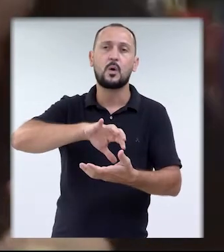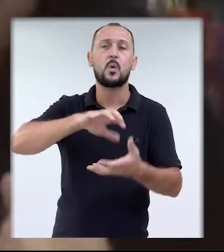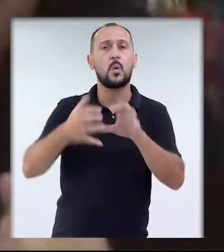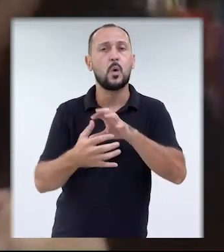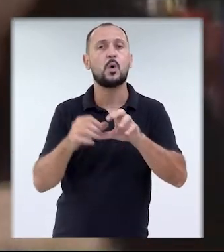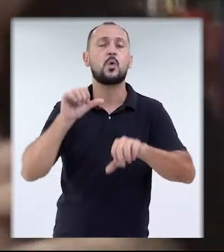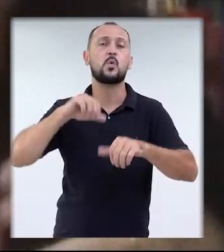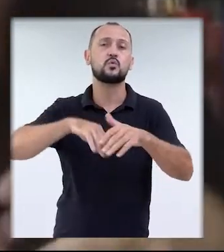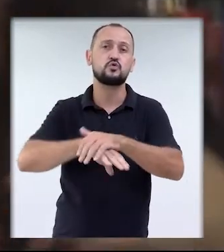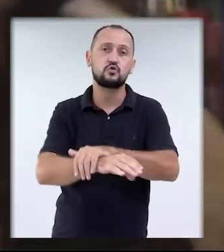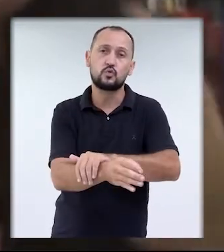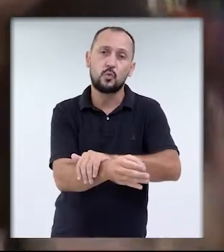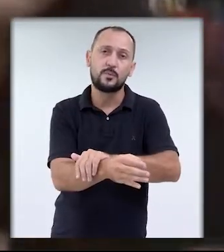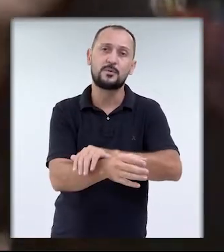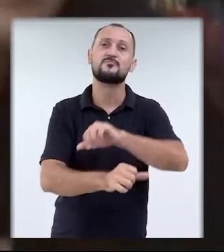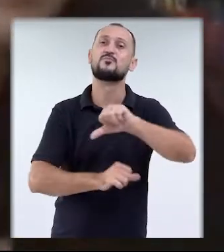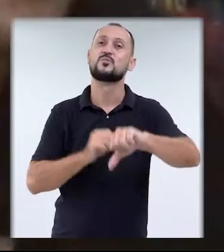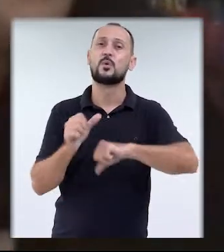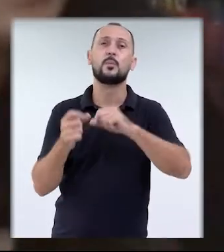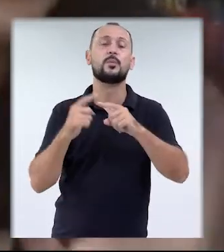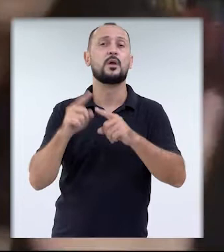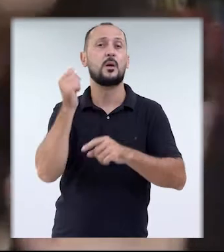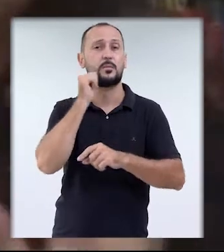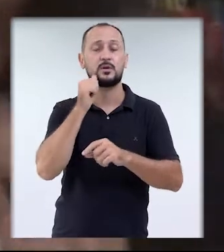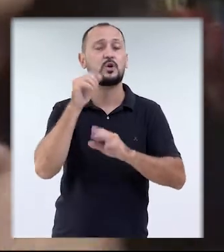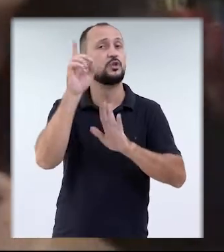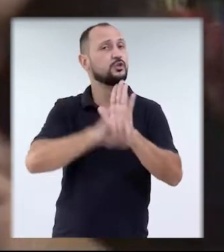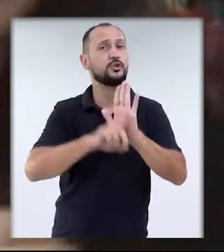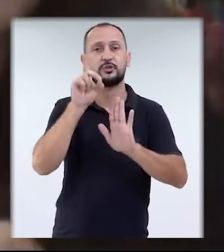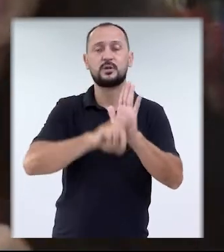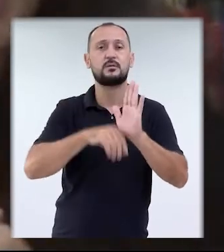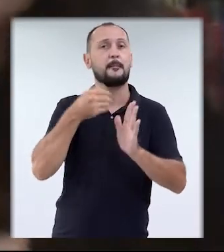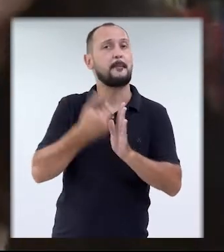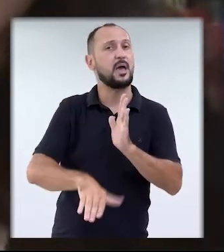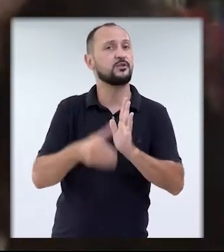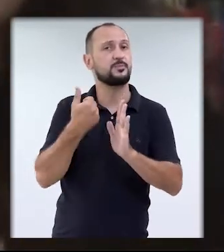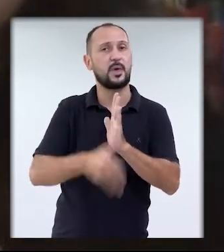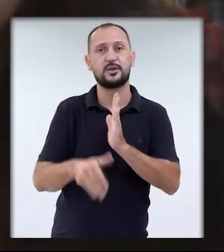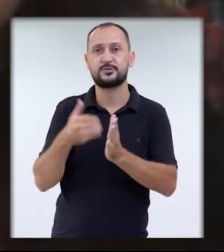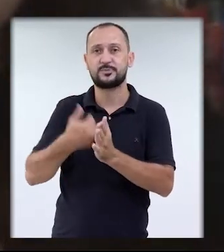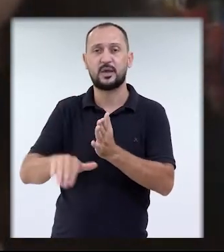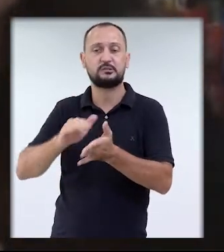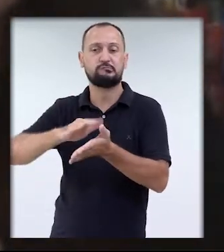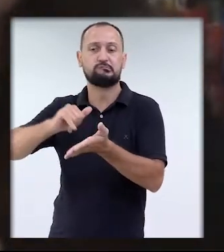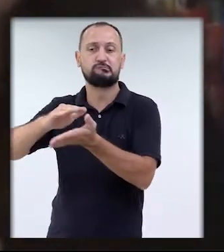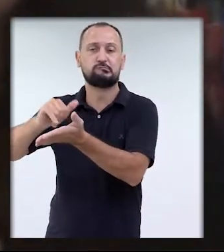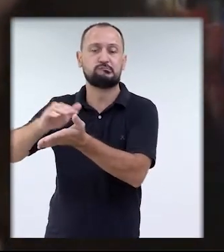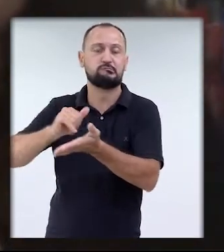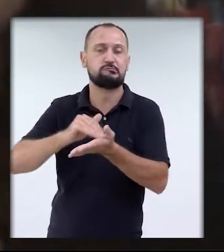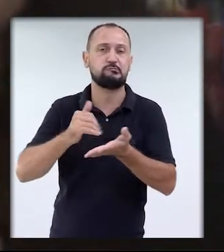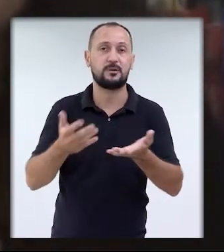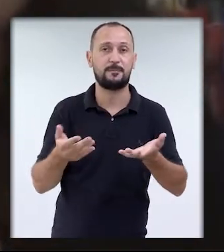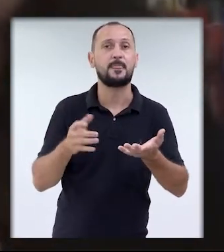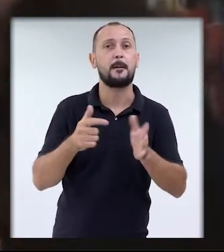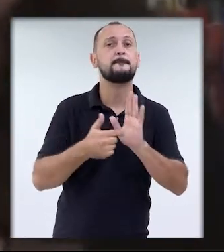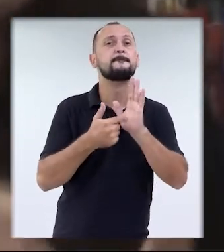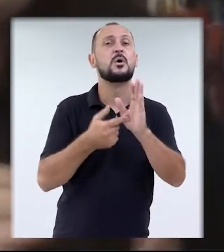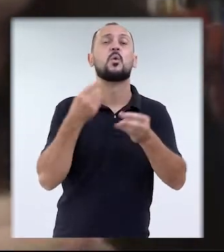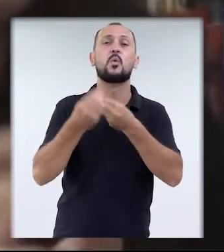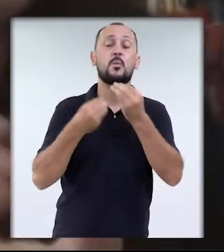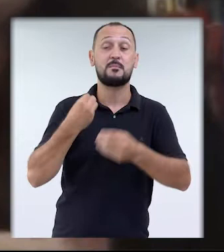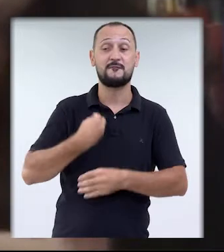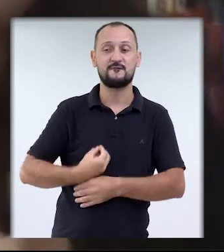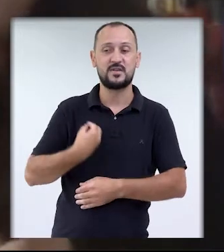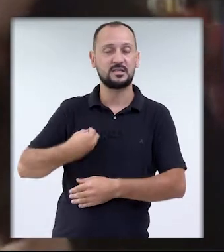que mudar, o que as mulheres perderam, porque as mulheres são as primeiras a perder direito, né? Então esse livro mostra muito bem isso, e mostra